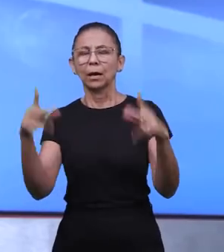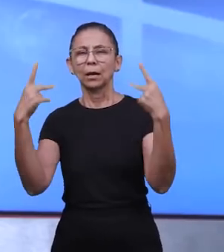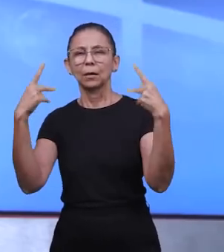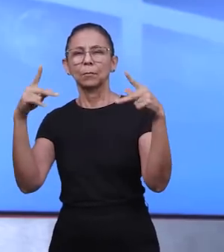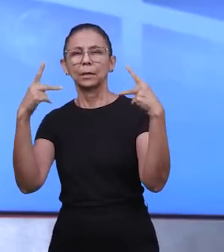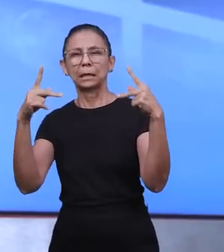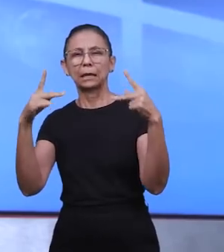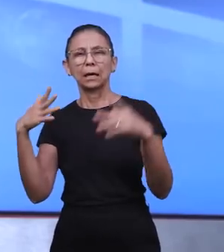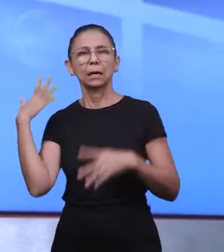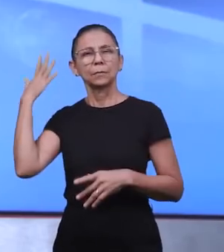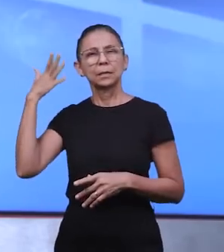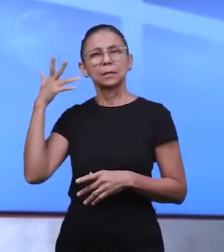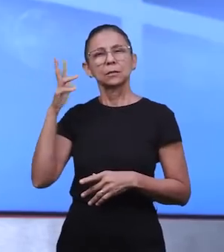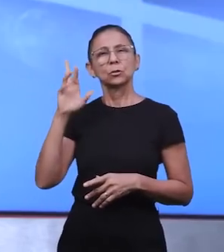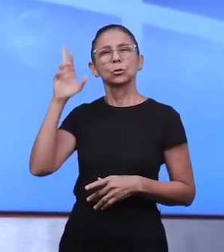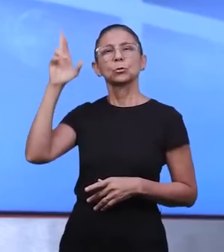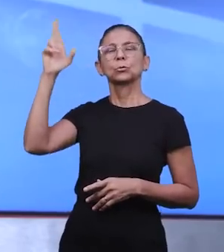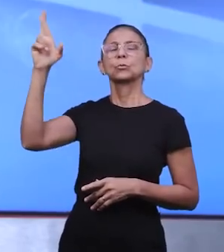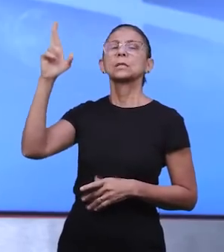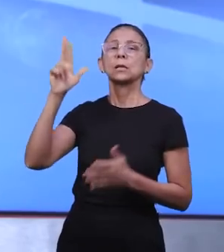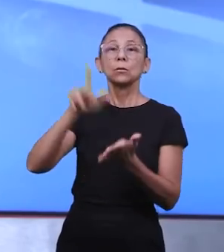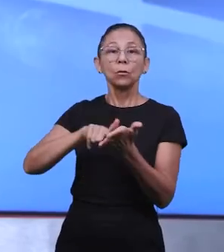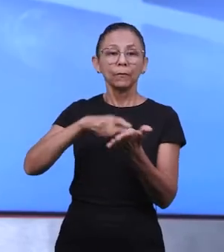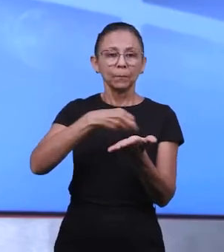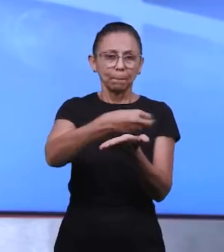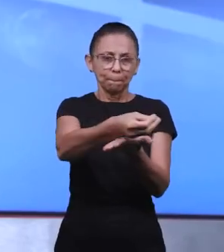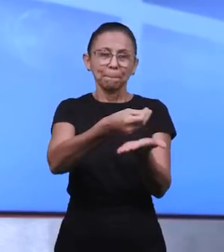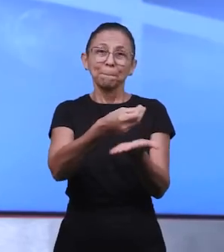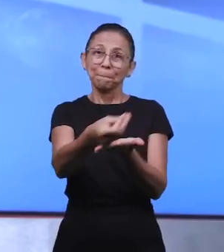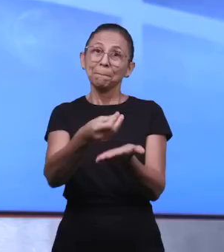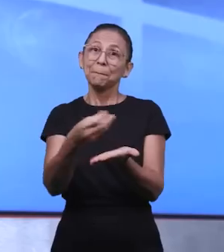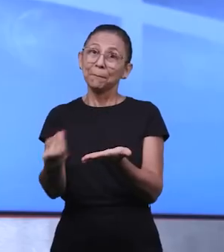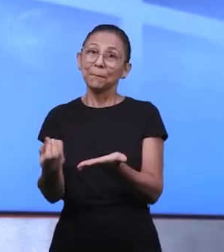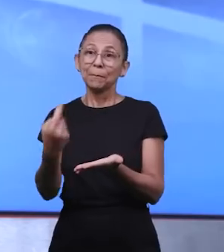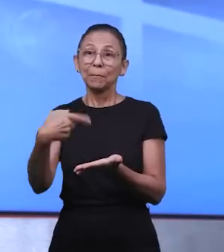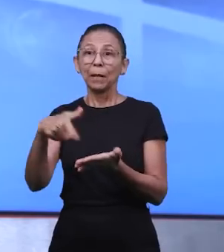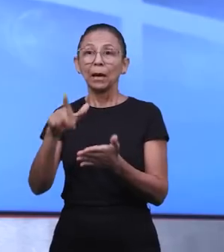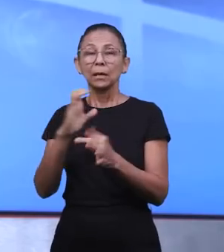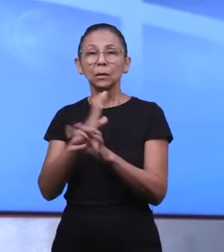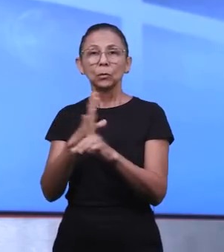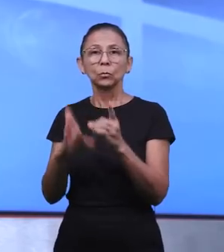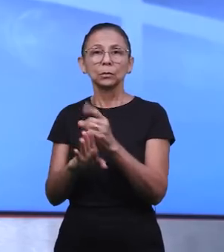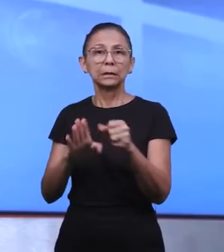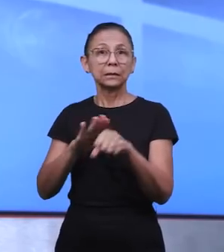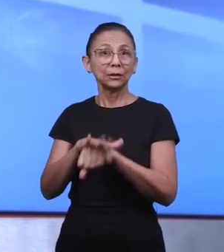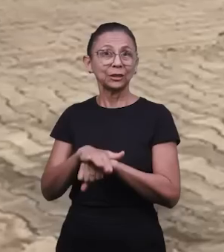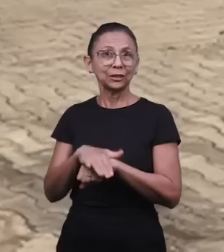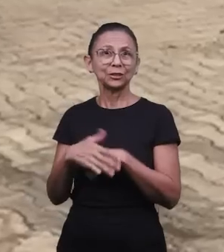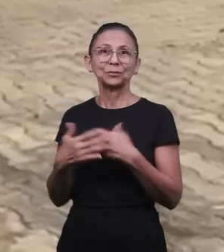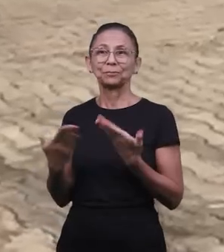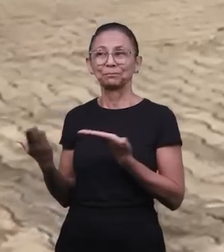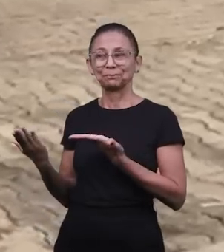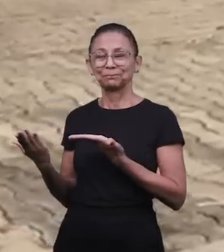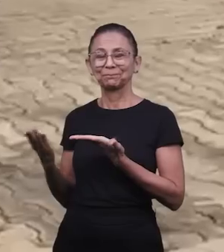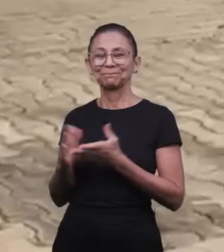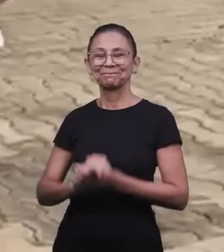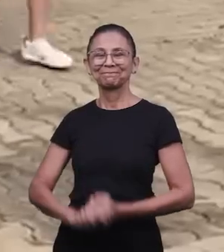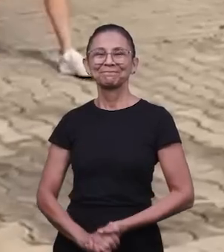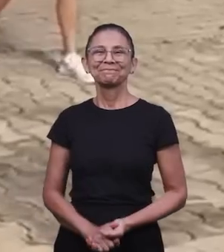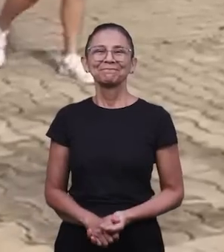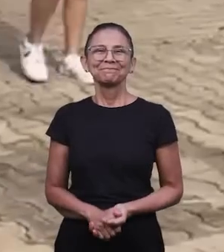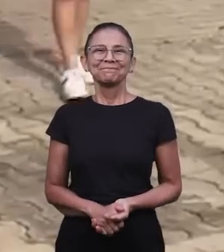palavra do Senhor no Evangelho, entregando ali os convites para o culto à noite, o culto especial.